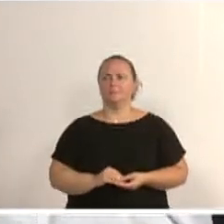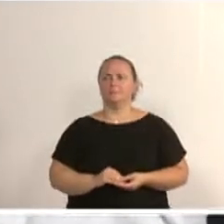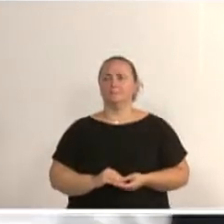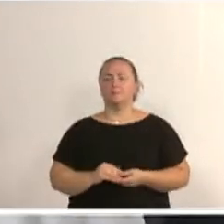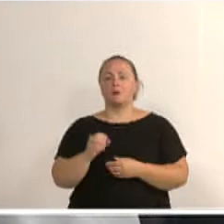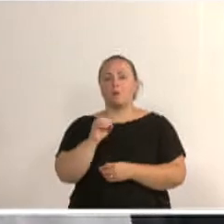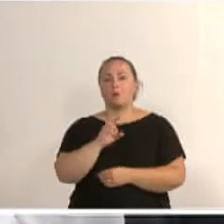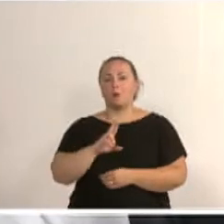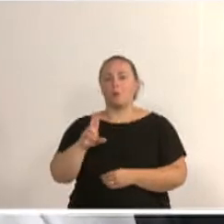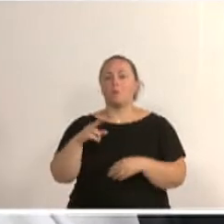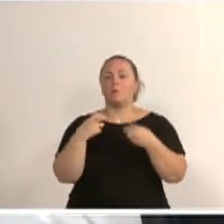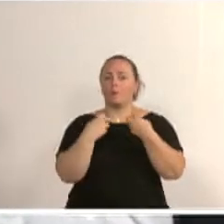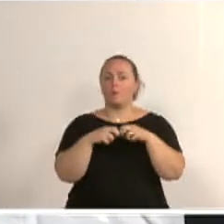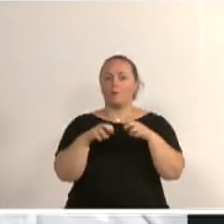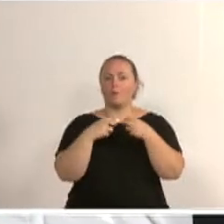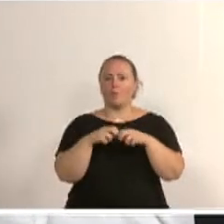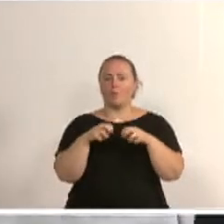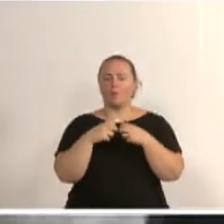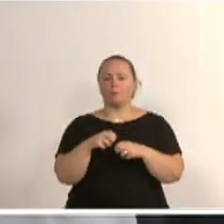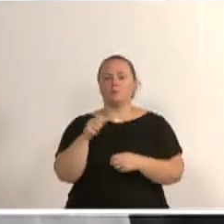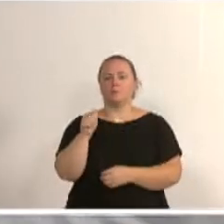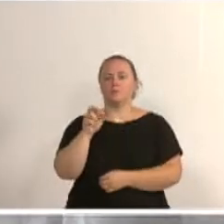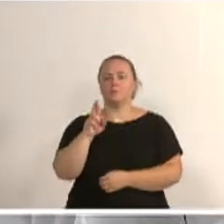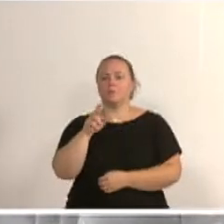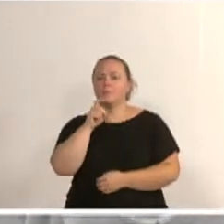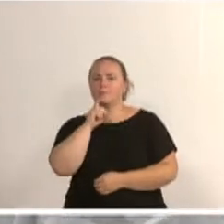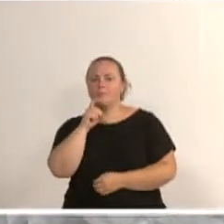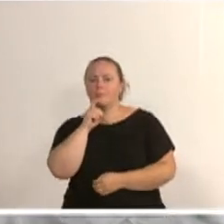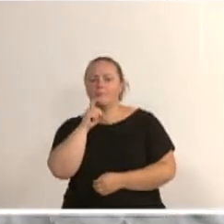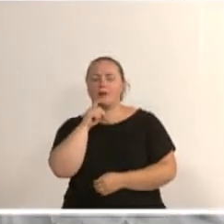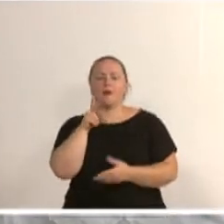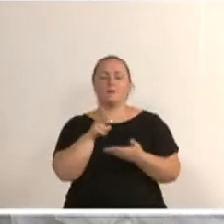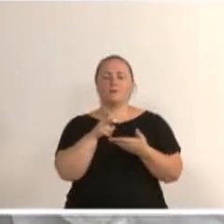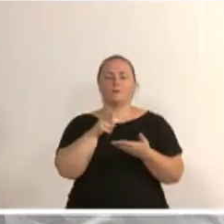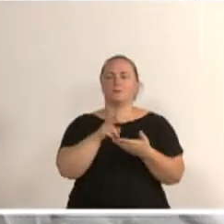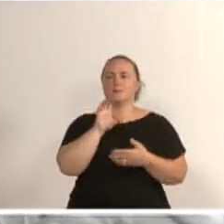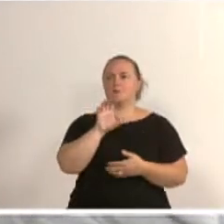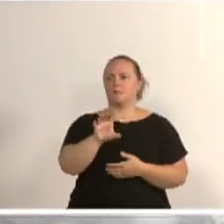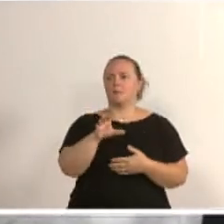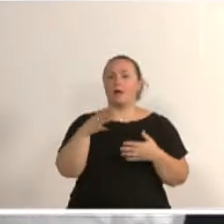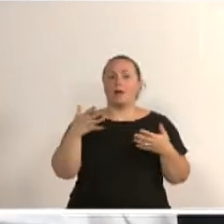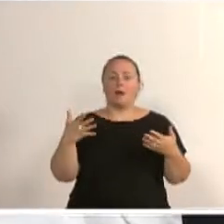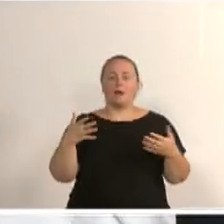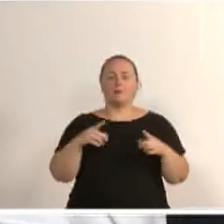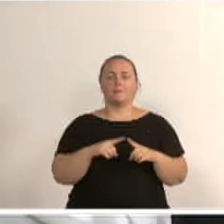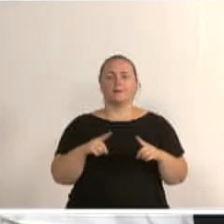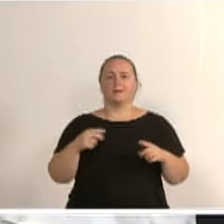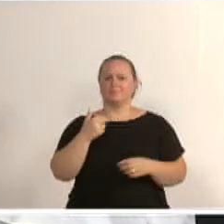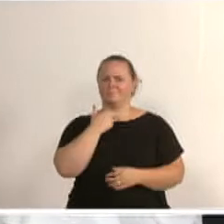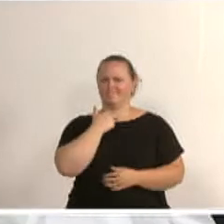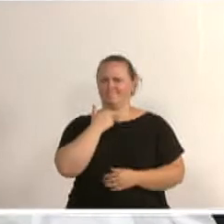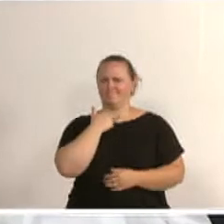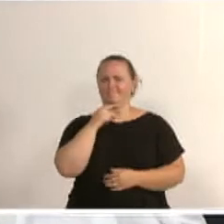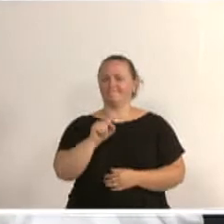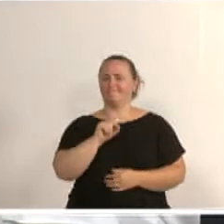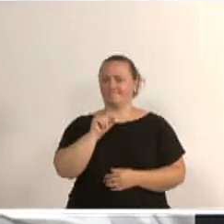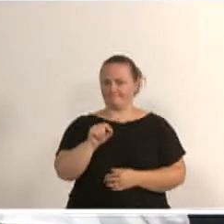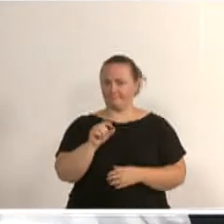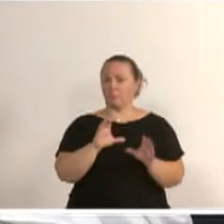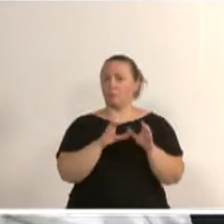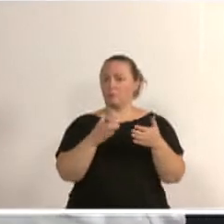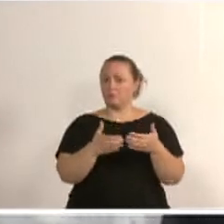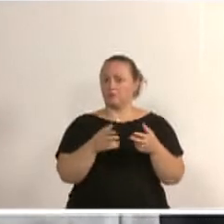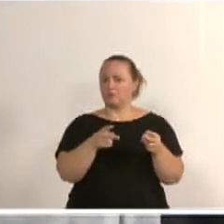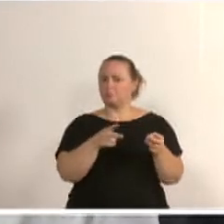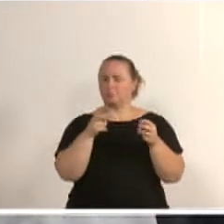ou colocar ônibus como se disse, com ar-condicionado e a tarifa se manter o patamar que está. O que a gente não pode hoje, e a comissão tem essa visão,